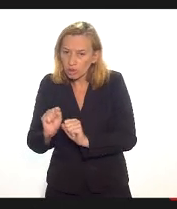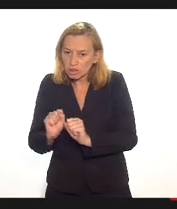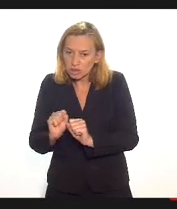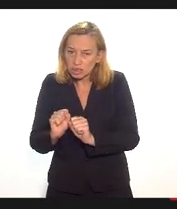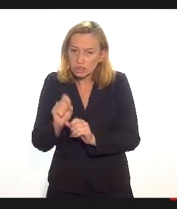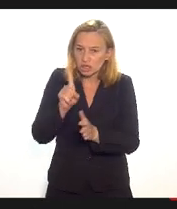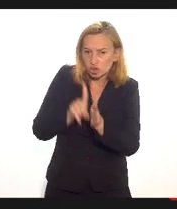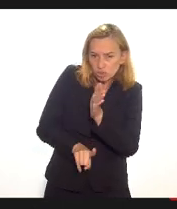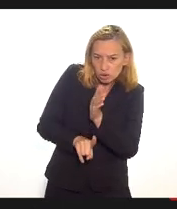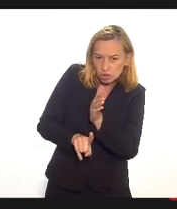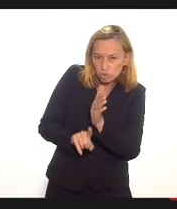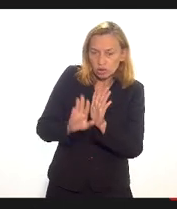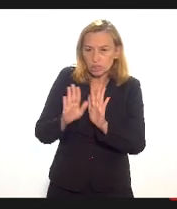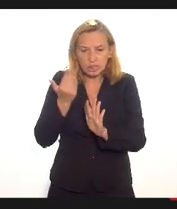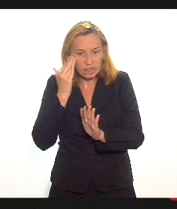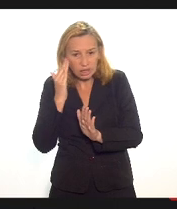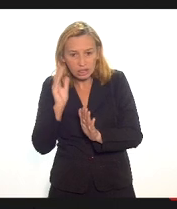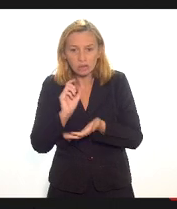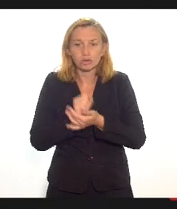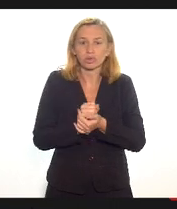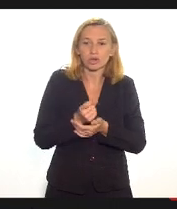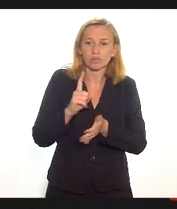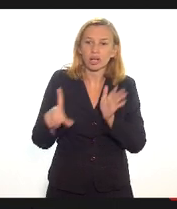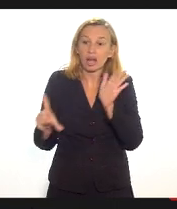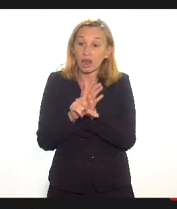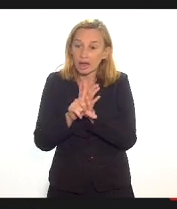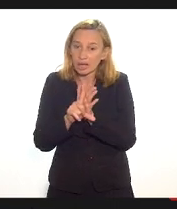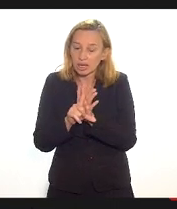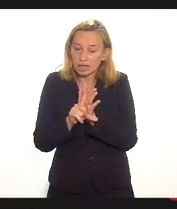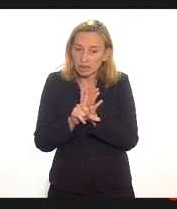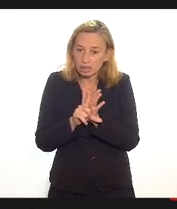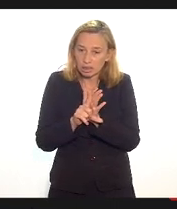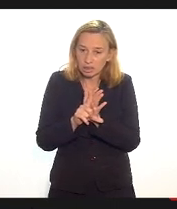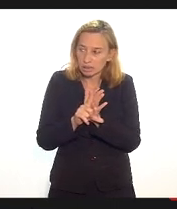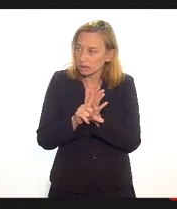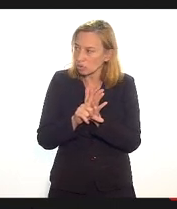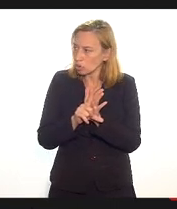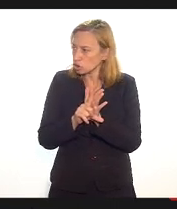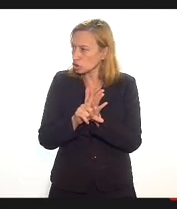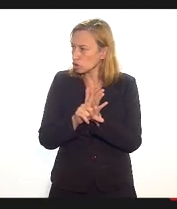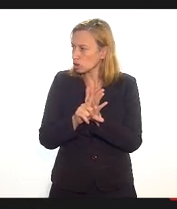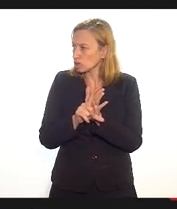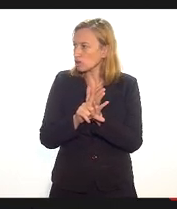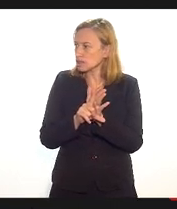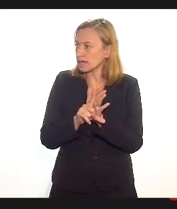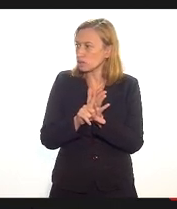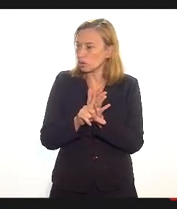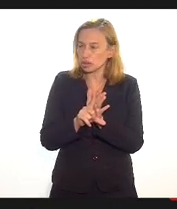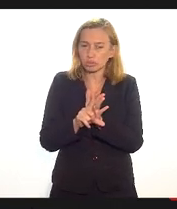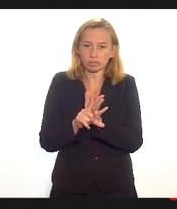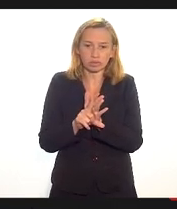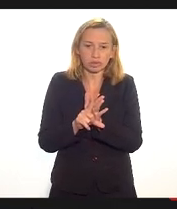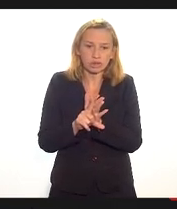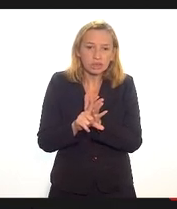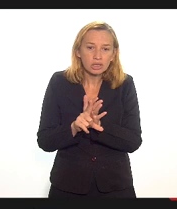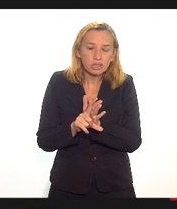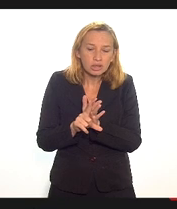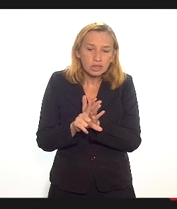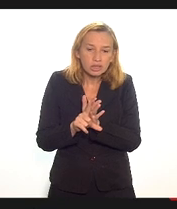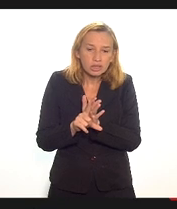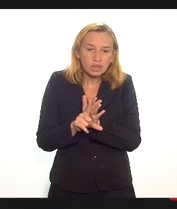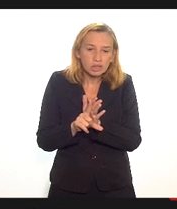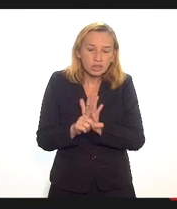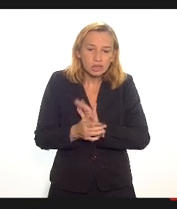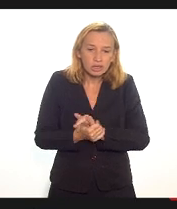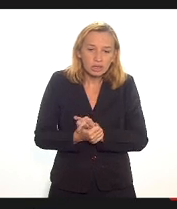O que pode ser deduzido está lá na lei, que não é decreto, não é portaria da MP, não é portaria do MME,